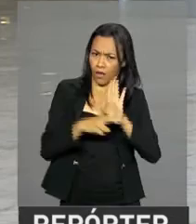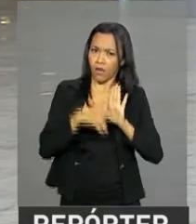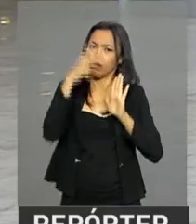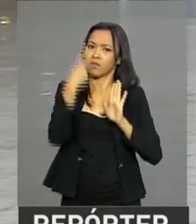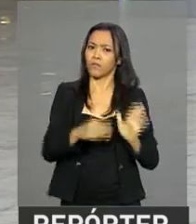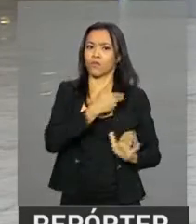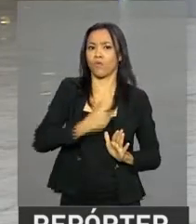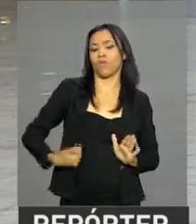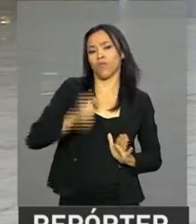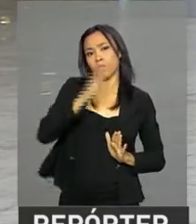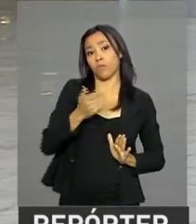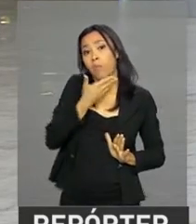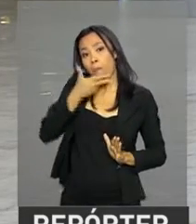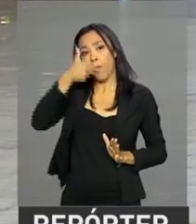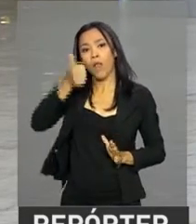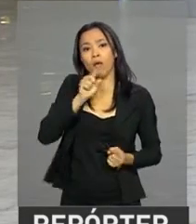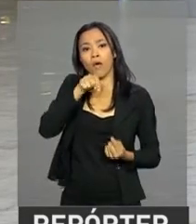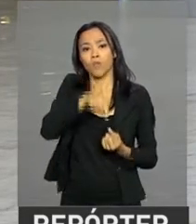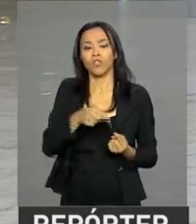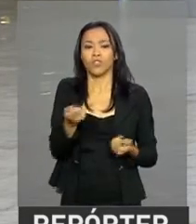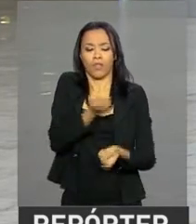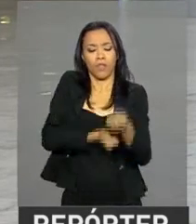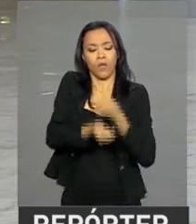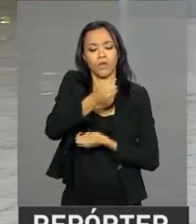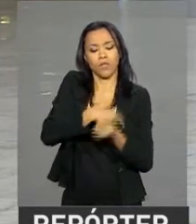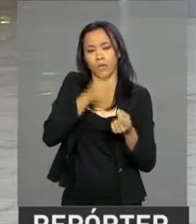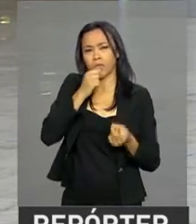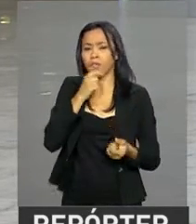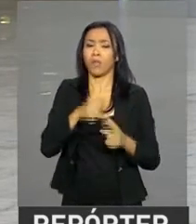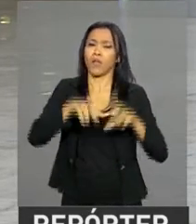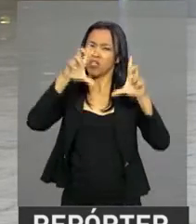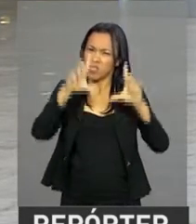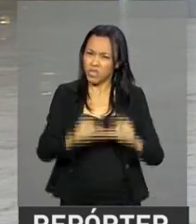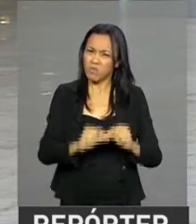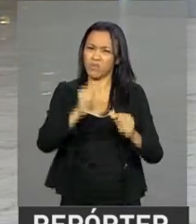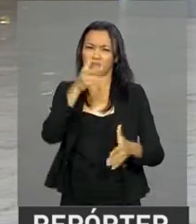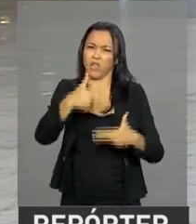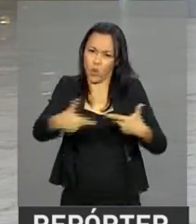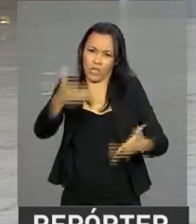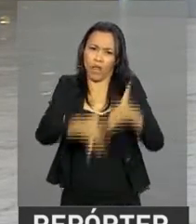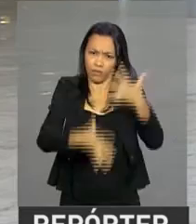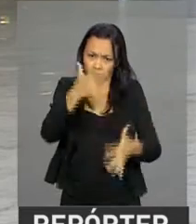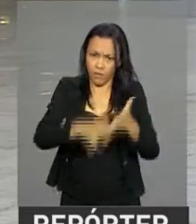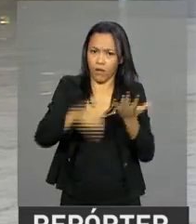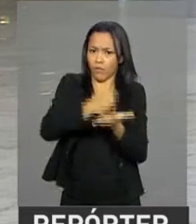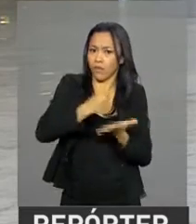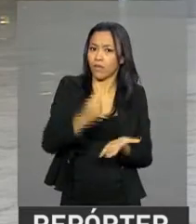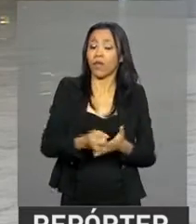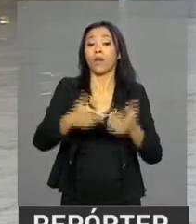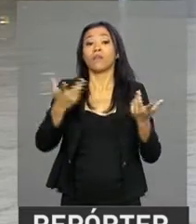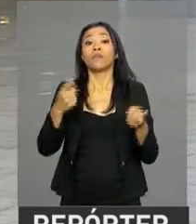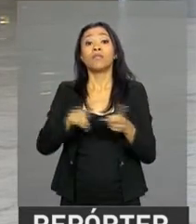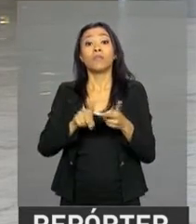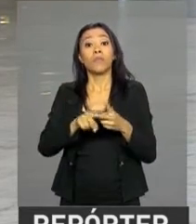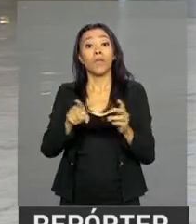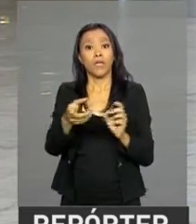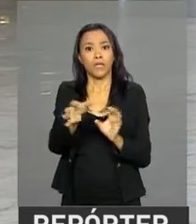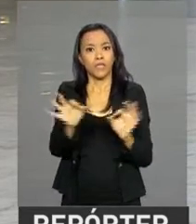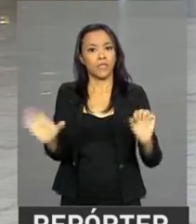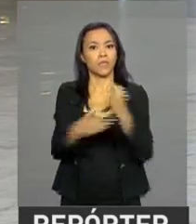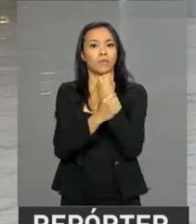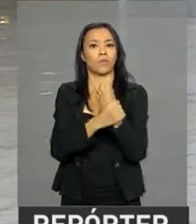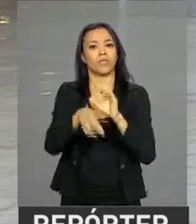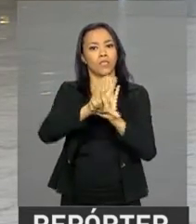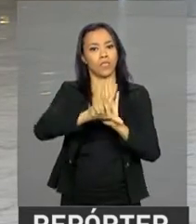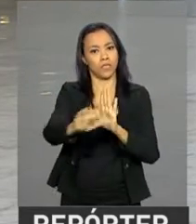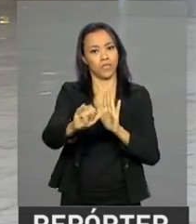para melhorar o ambiente de negócios, como desburocratização de processos, redução dos custos de operação e previsibilidade jurídica.